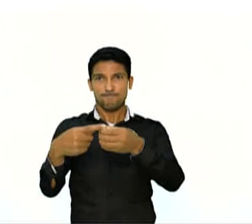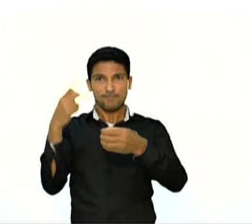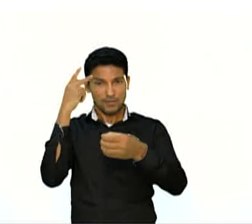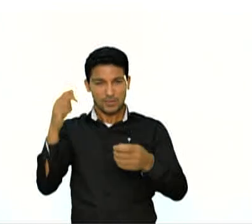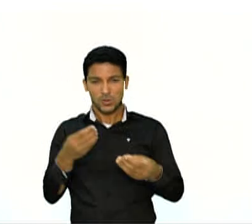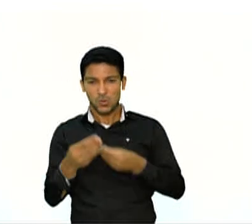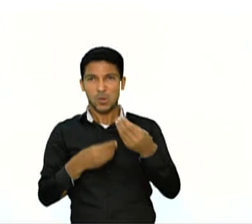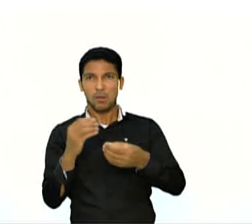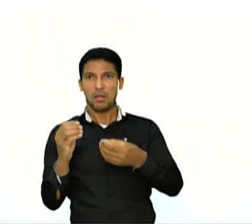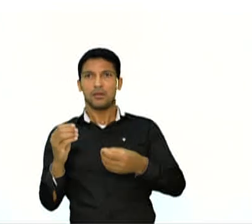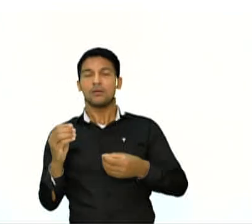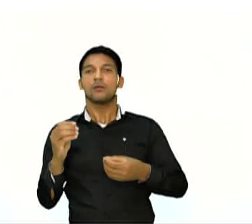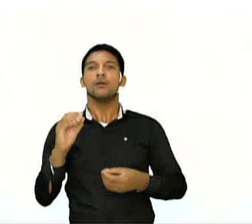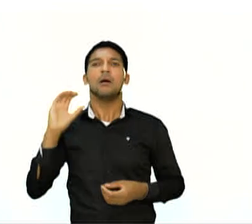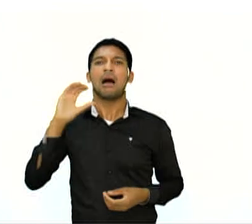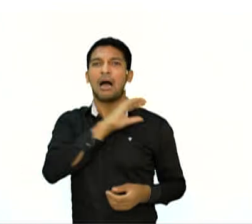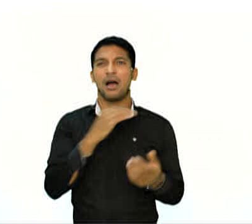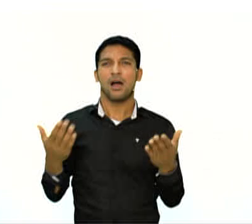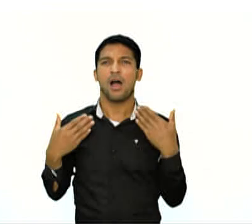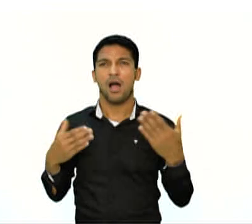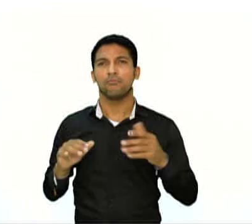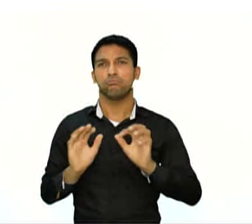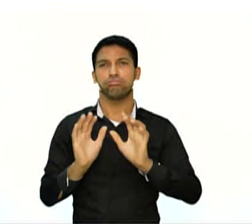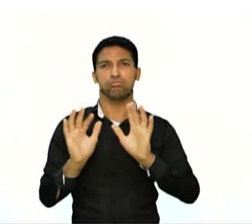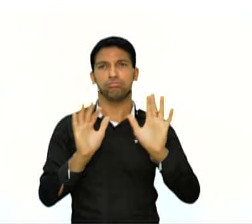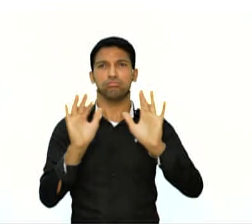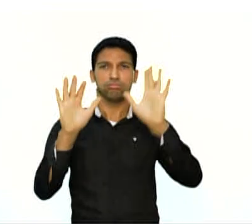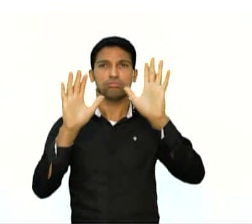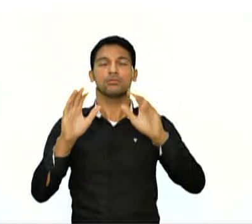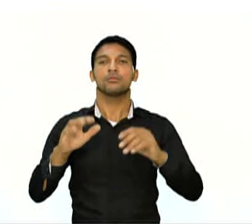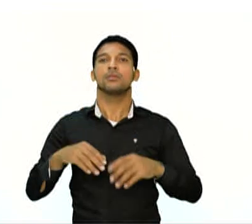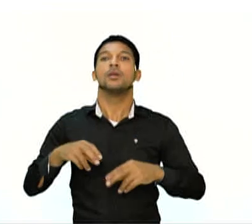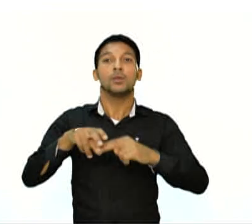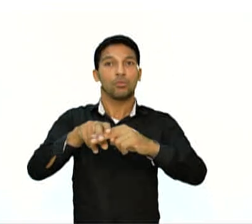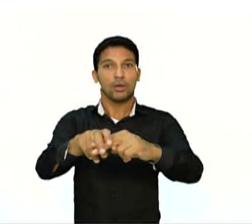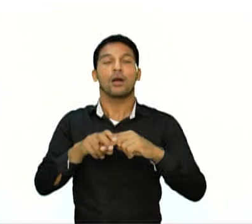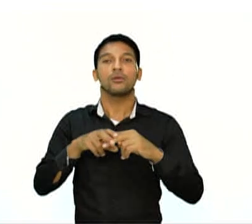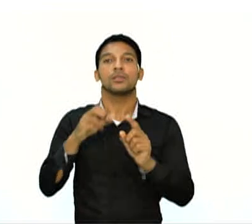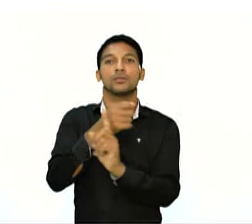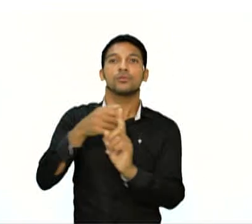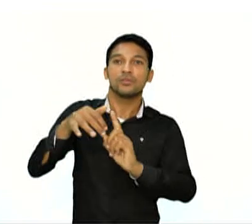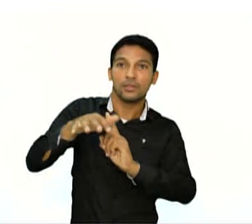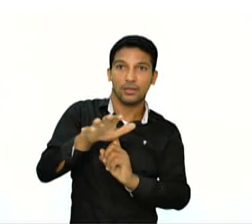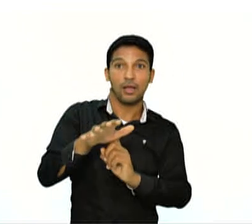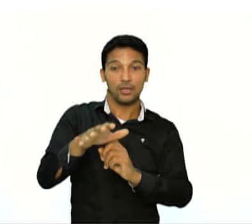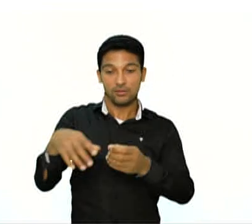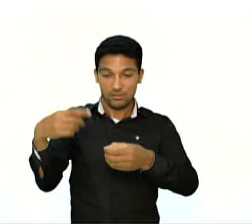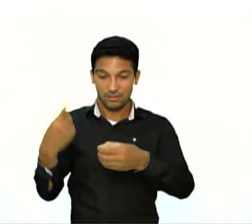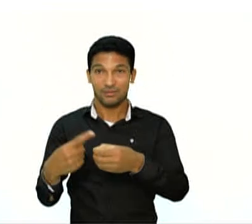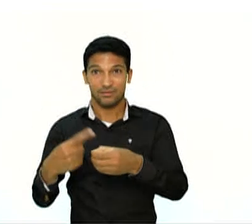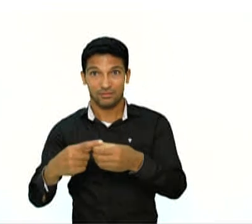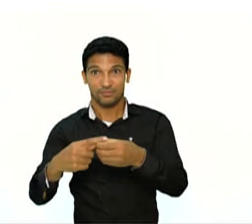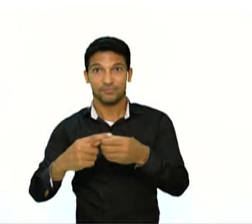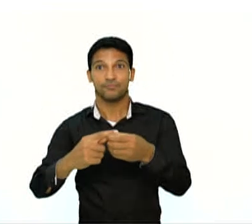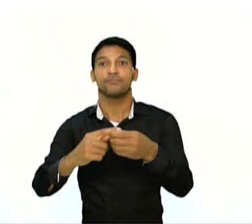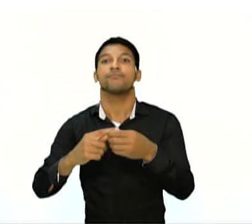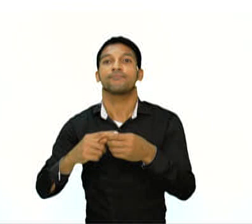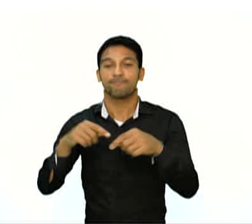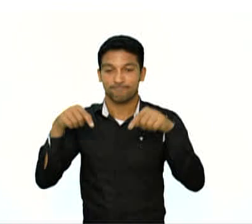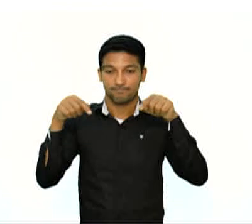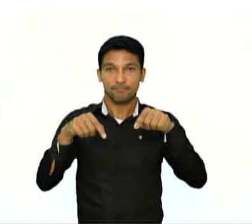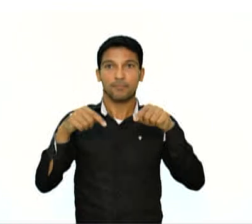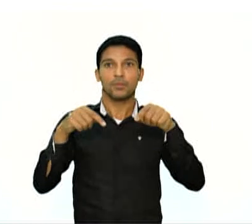o texto exemplifica uma importante alteração socioambiental comum aos centros urbanos. A maximização